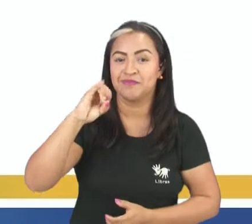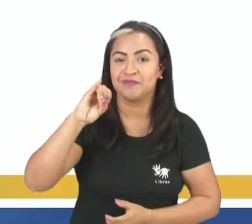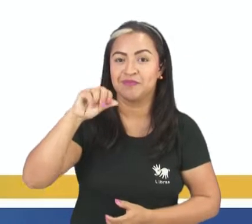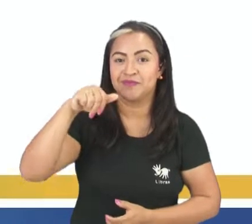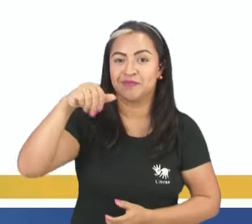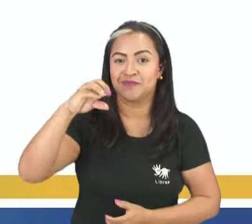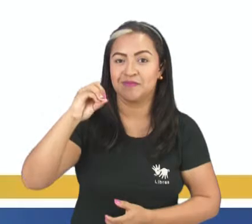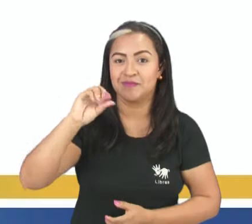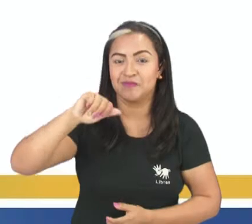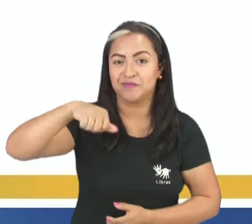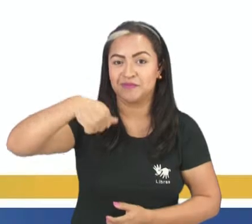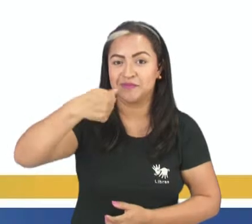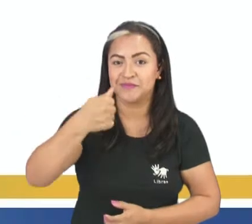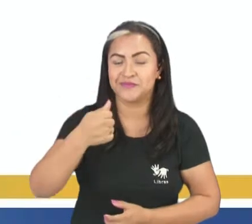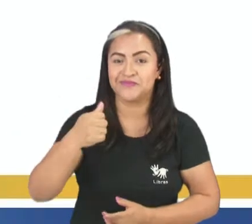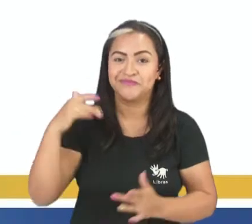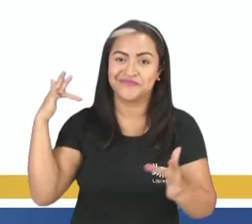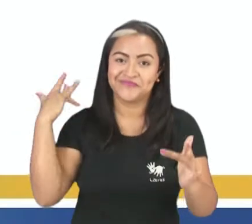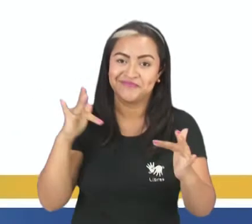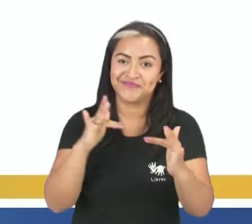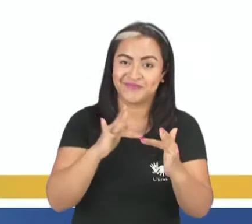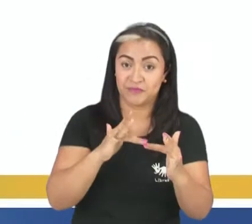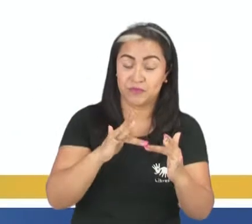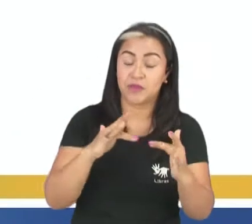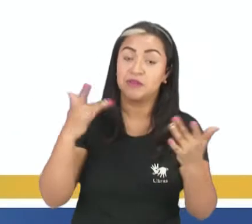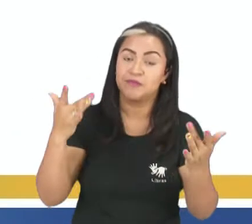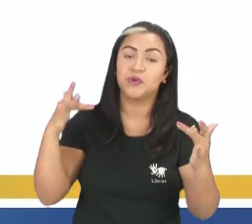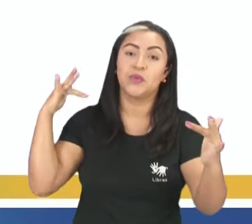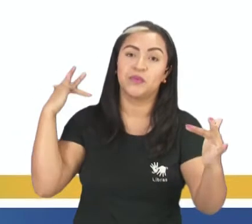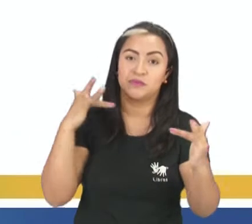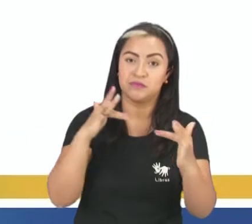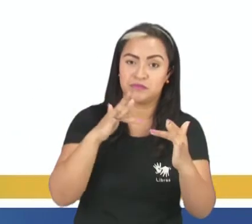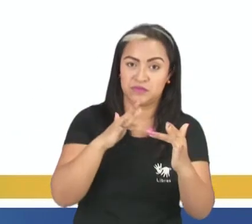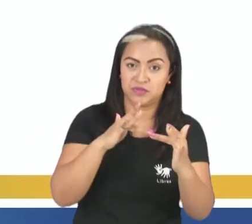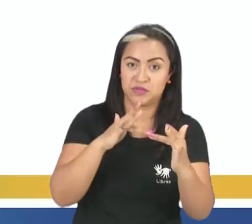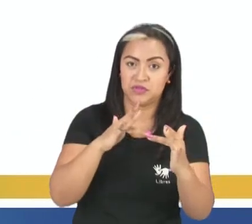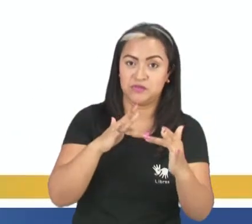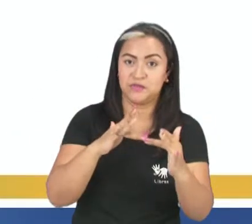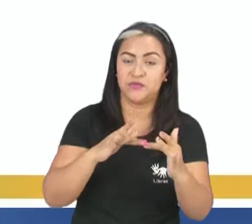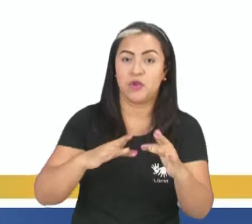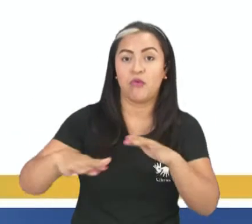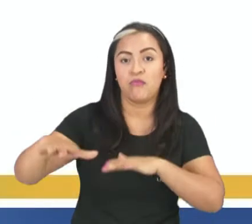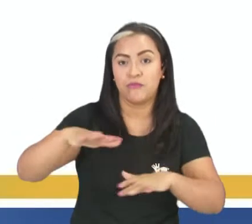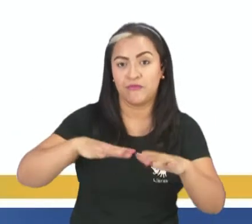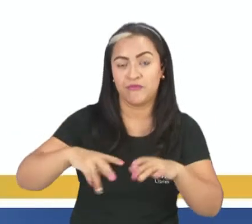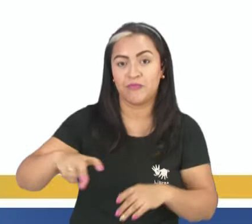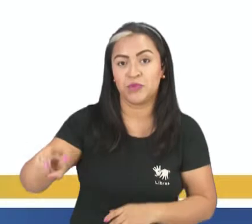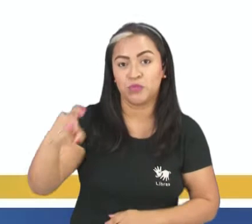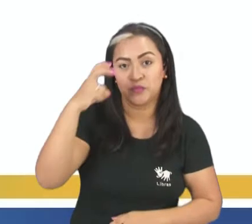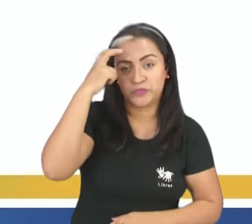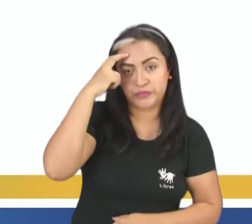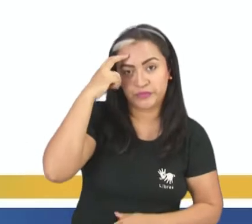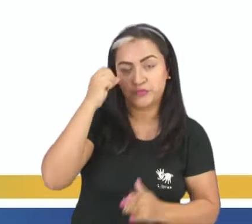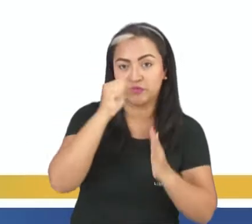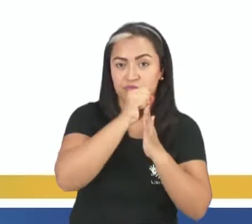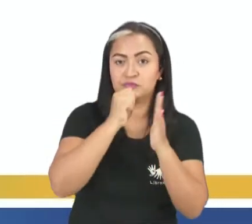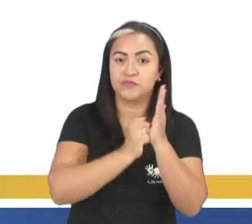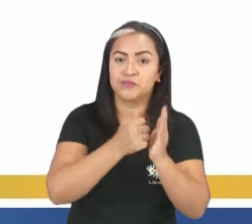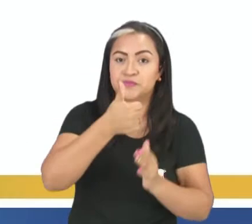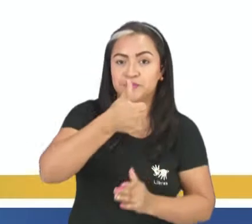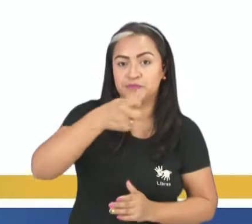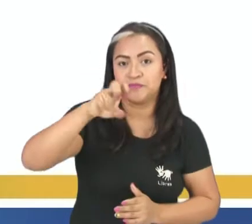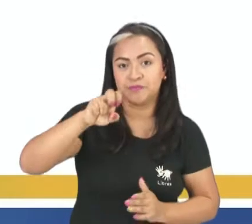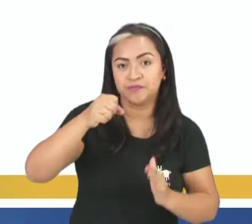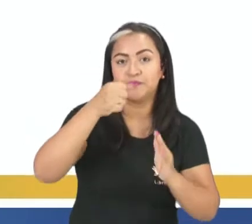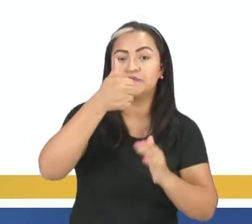classicismo foi um movimento cultural que fez parte do Renascimento europeu durante o século XV e XVI. Como o próprio